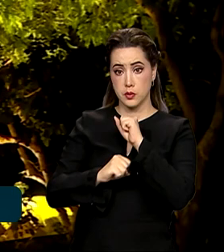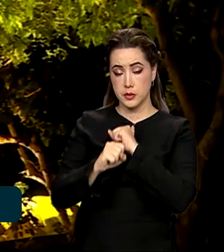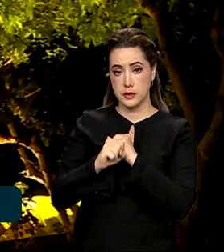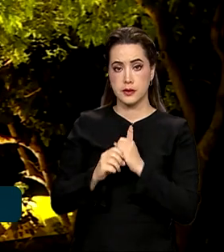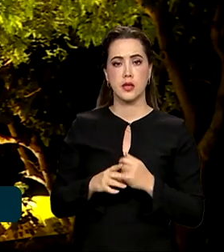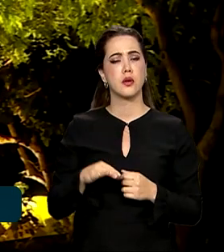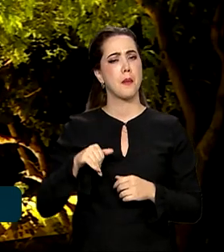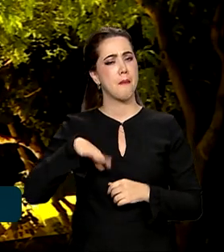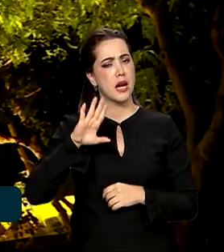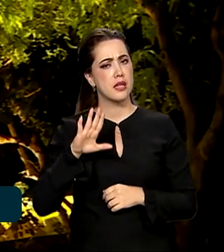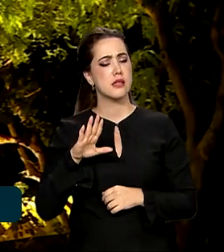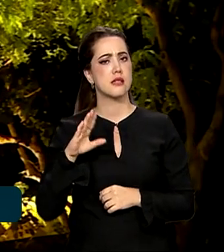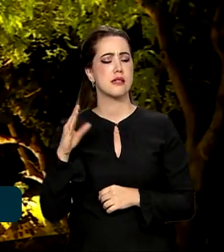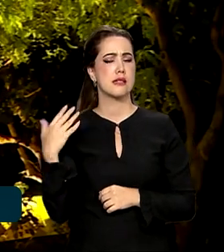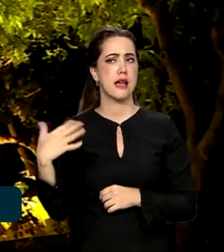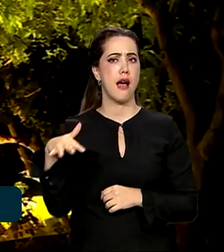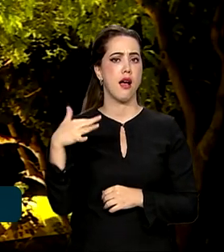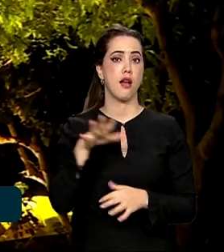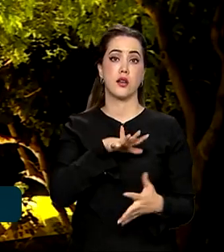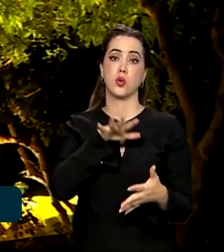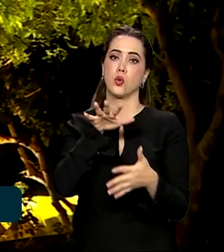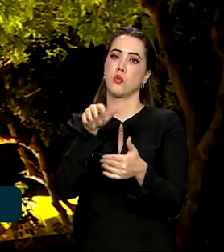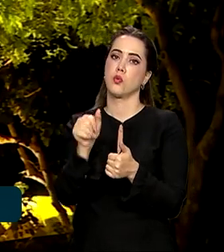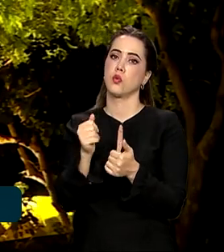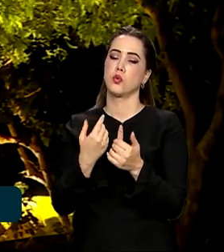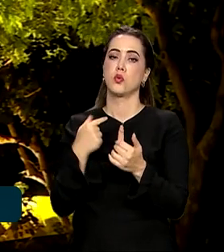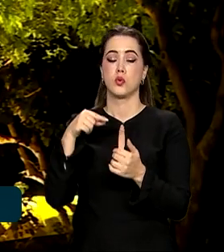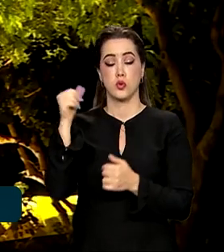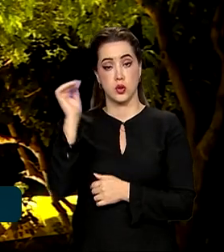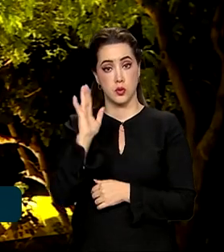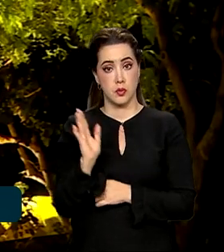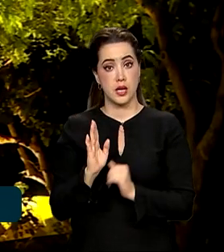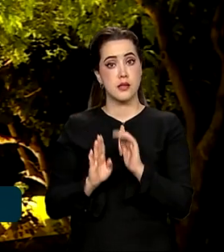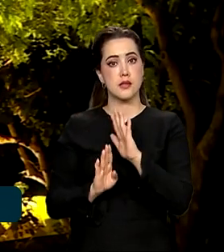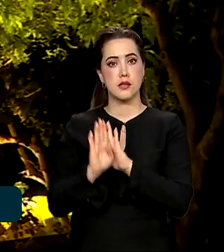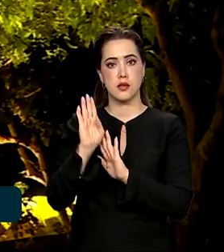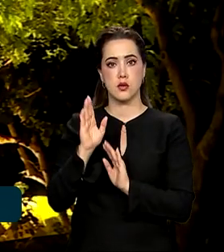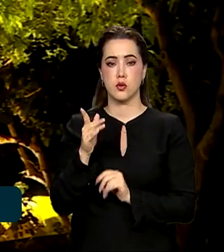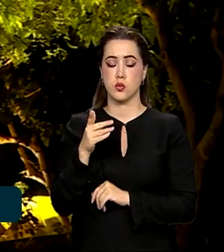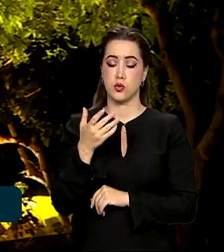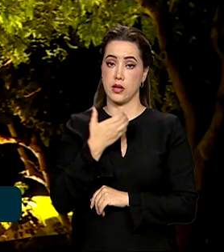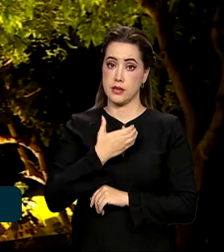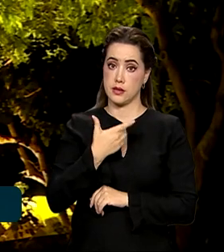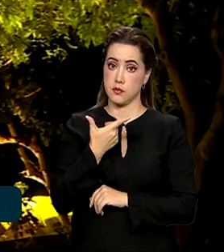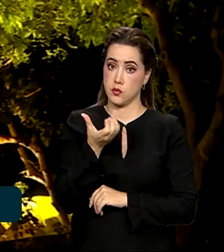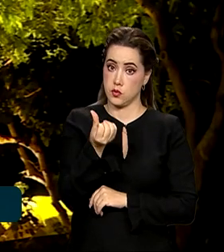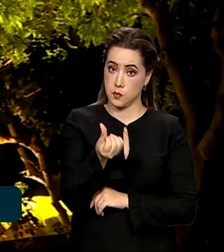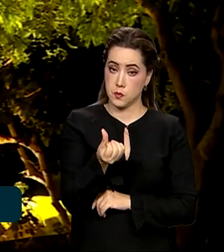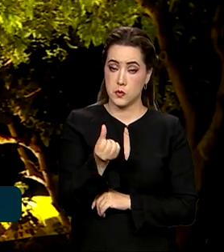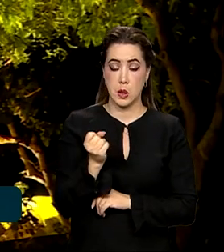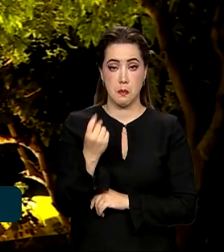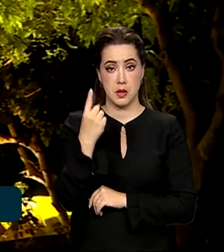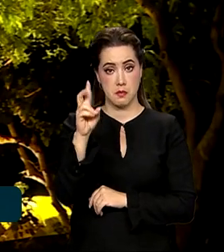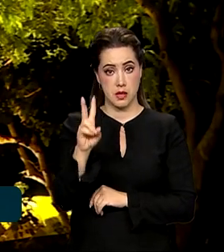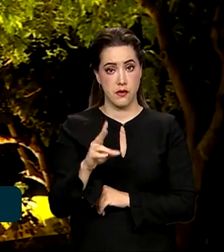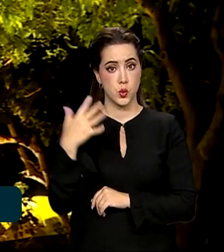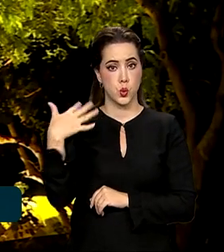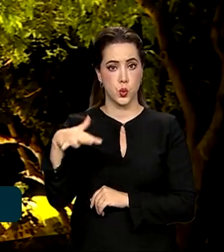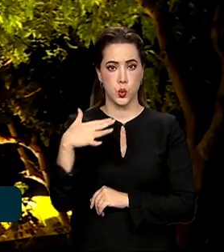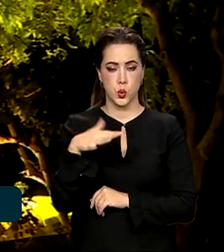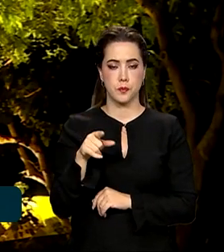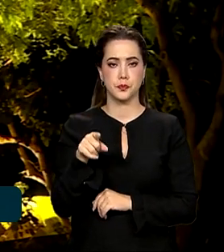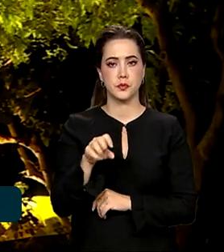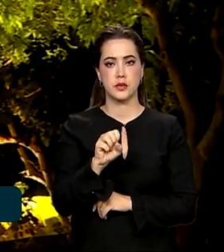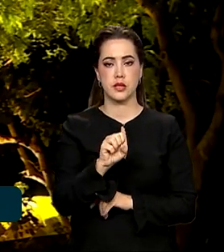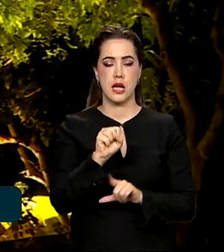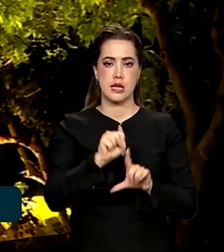reais e o maior patamar de juros no país desde dezembro de 2016. A Selic é o principal instrumento